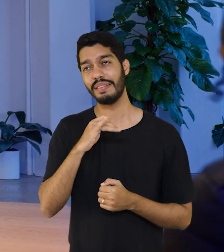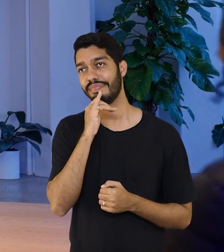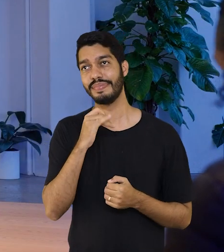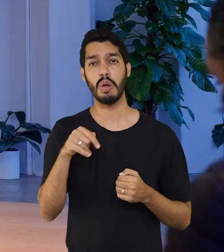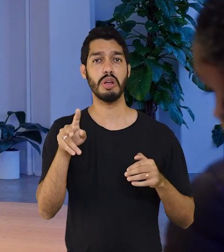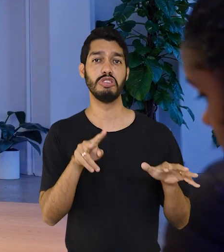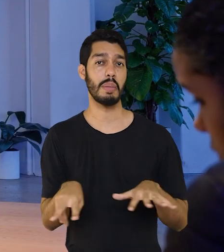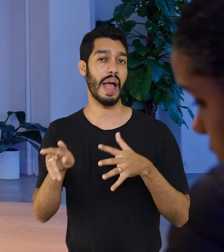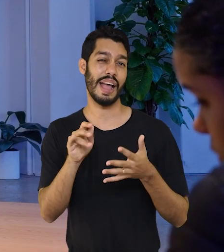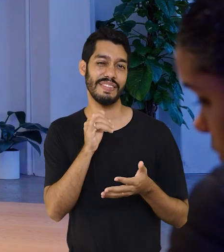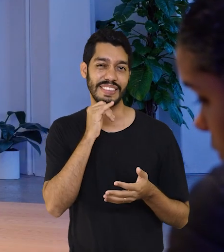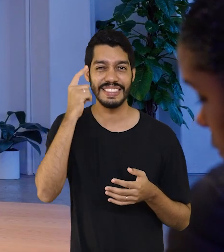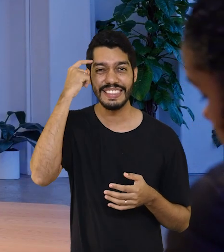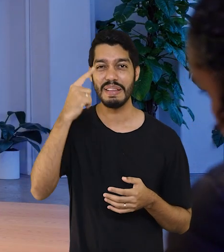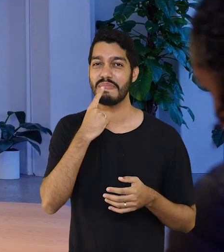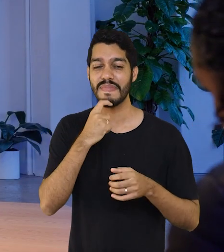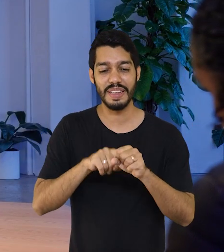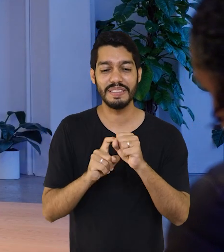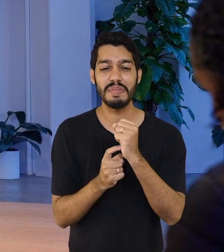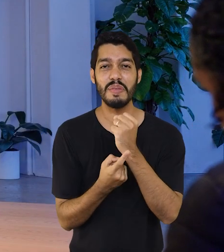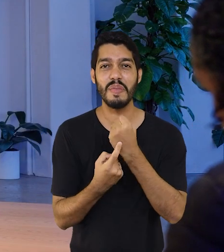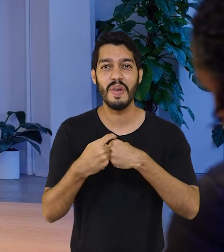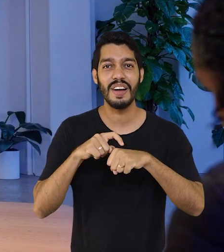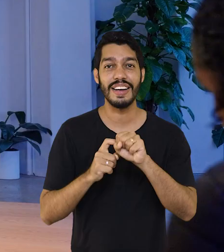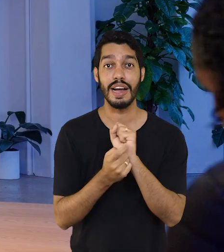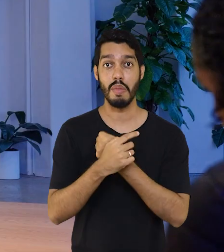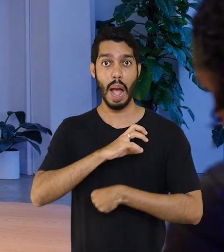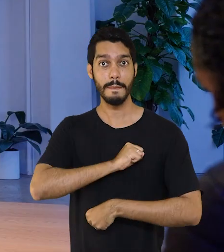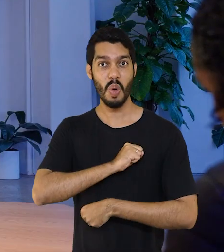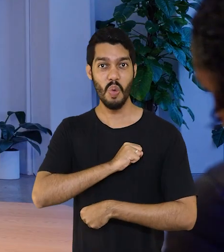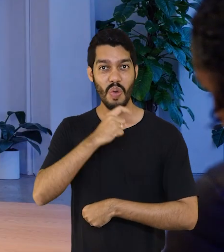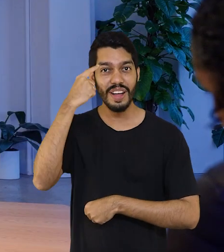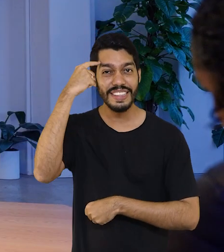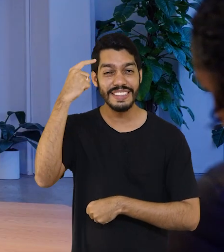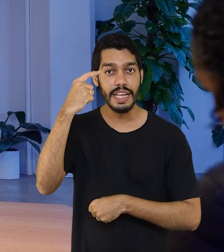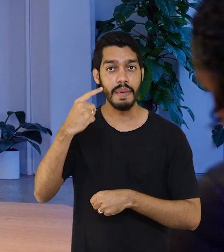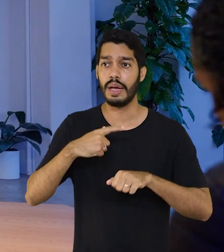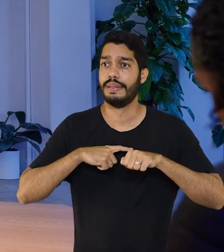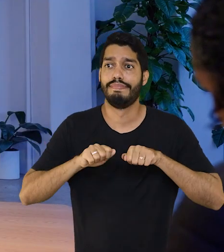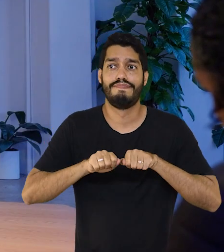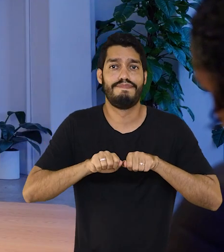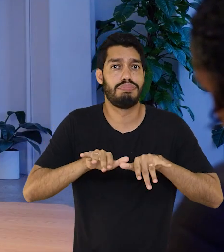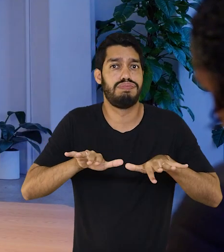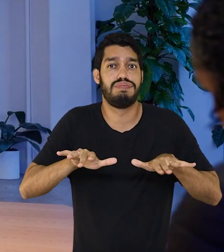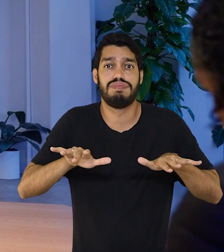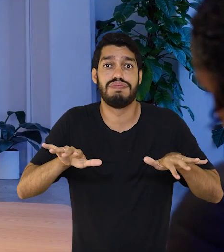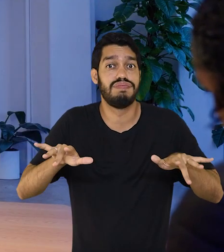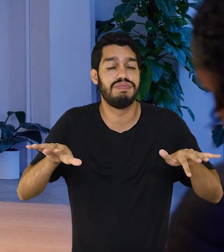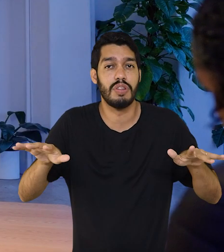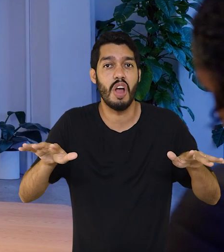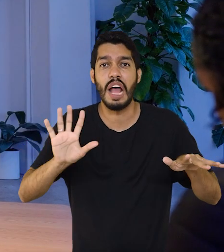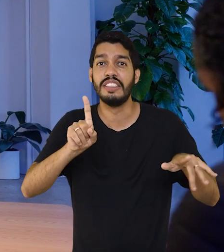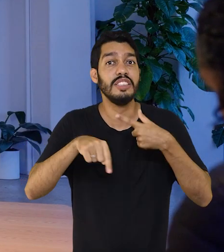que são meio que a trend da semana, tipo o Morango do Amor. Cara, de repente bombou, explodiu, mas na mesma velocidade que